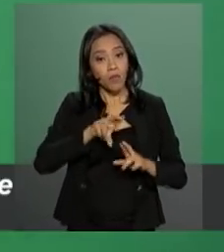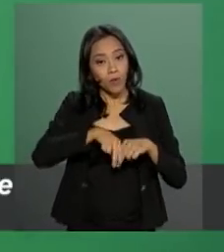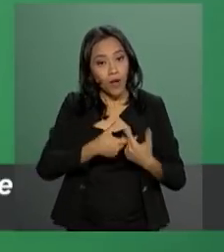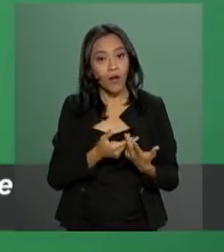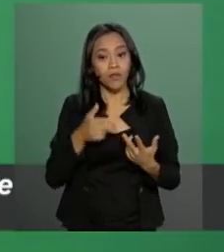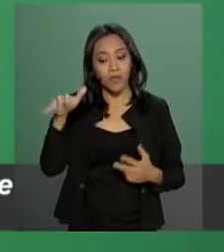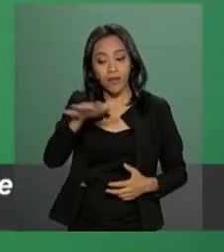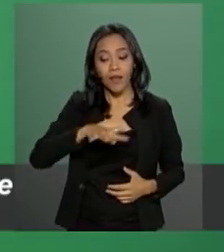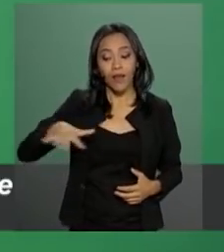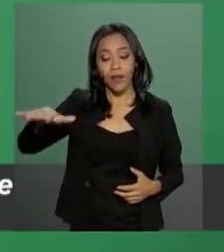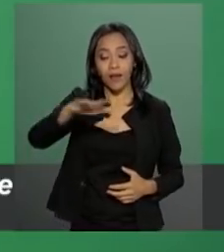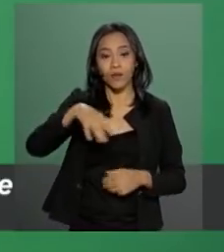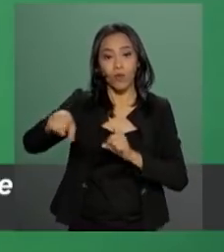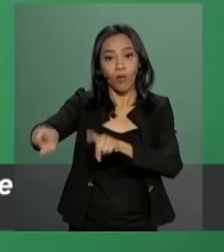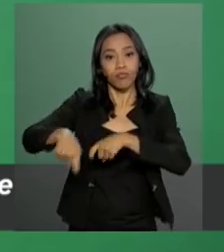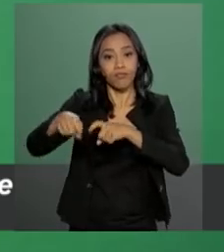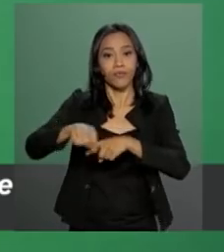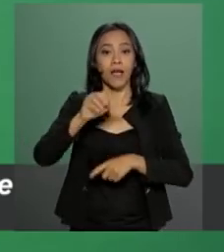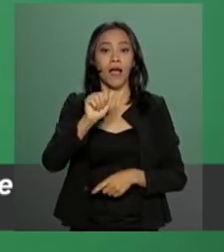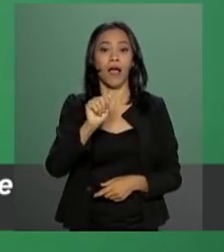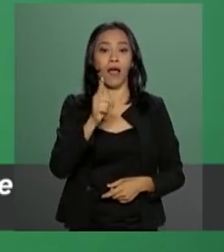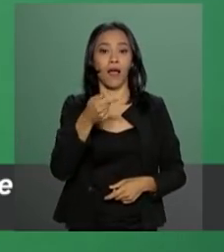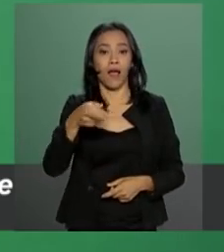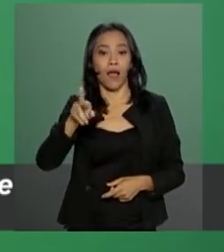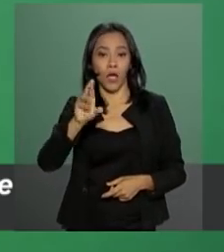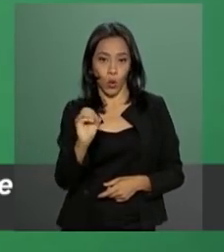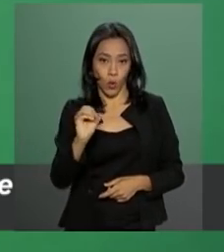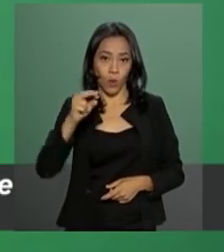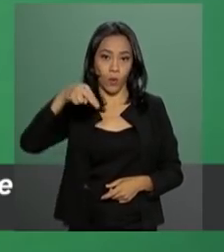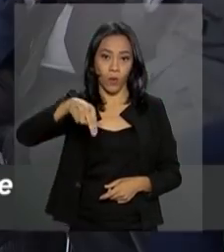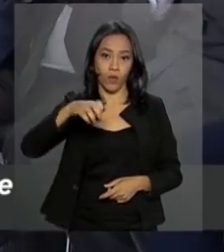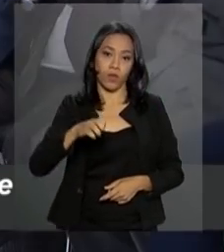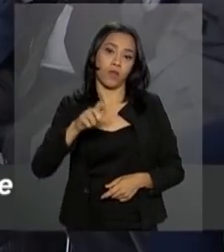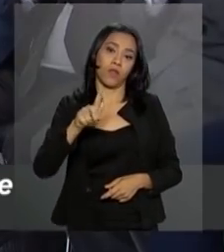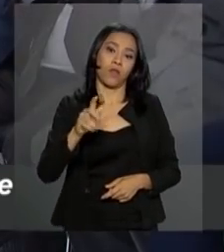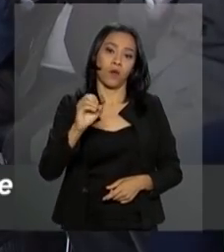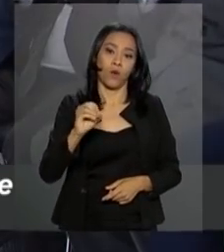agronegócio brasileiro foram realmente nesse estado